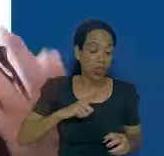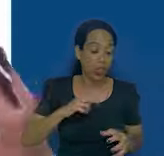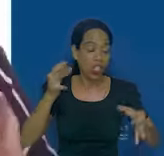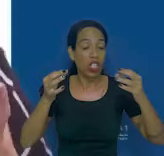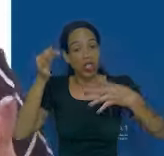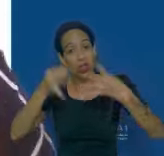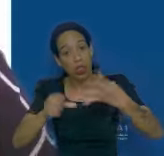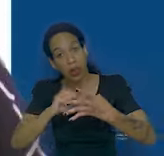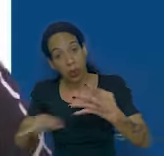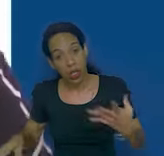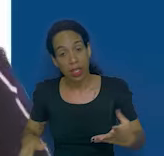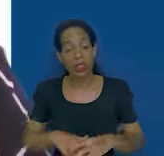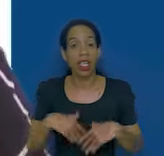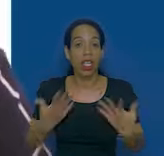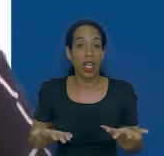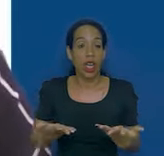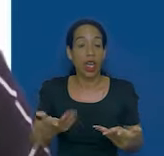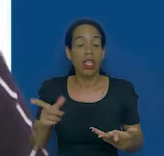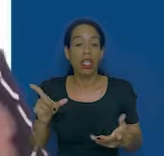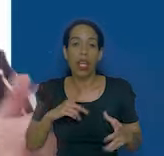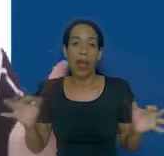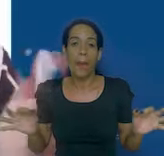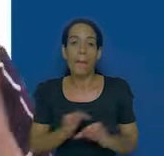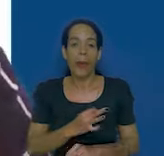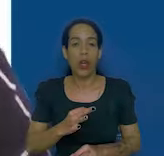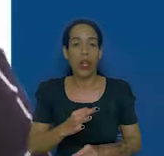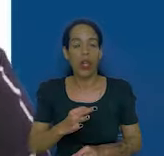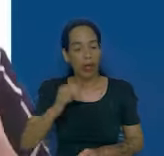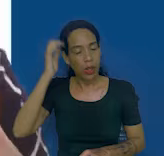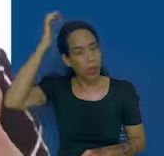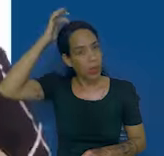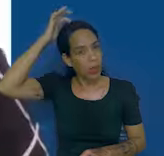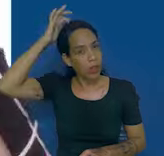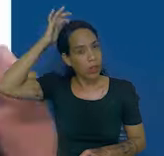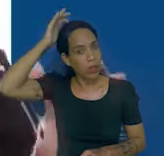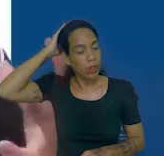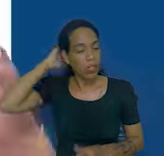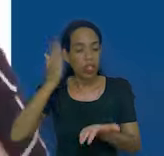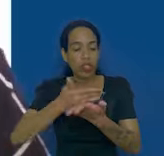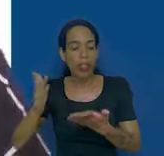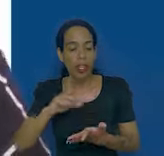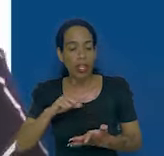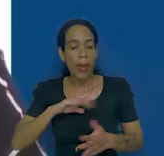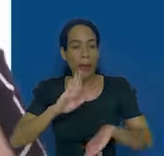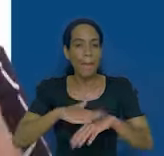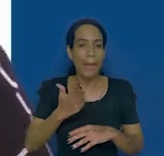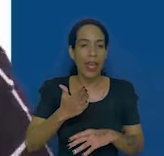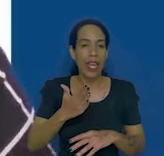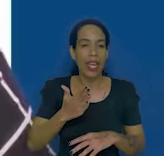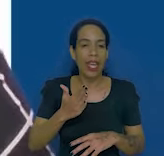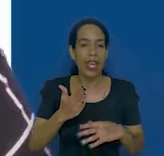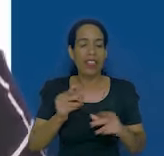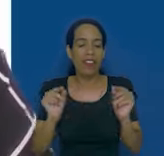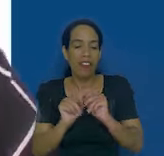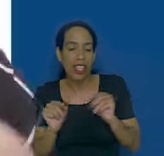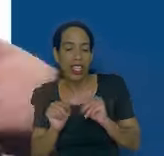em jurisprudência, enfim. Então, a gente ficou muito afinada nisso. A gente meio que dividiu uma questão mais teórica, eu